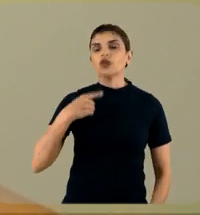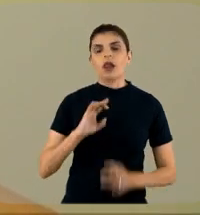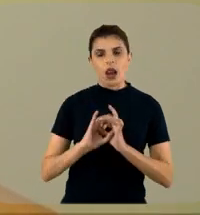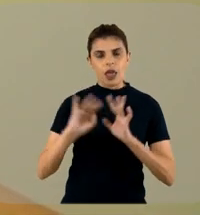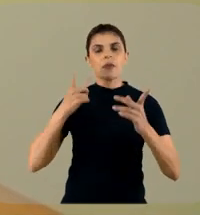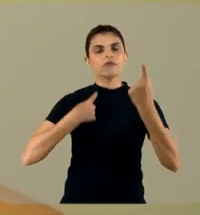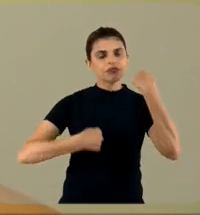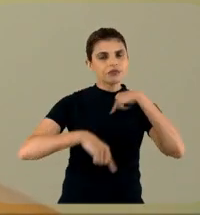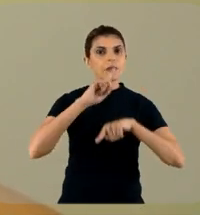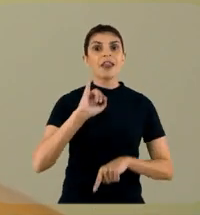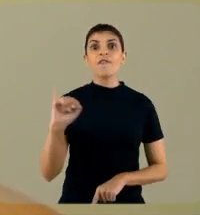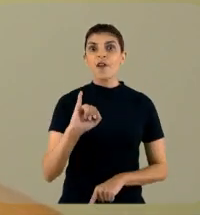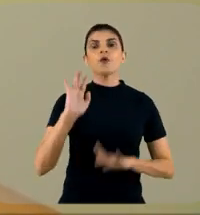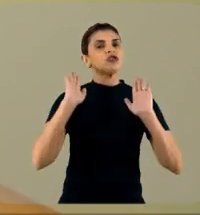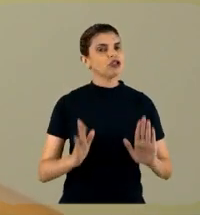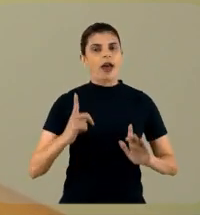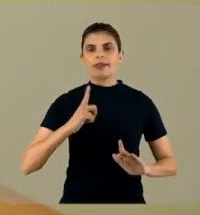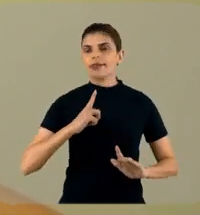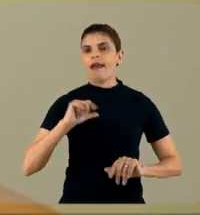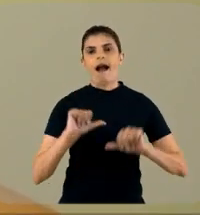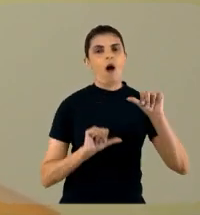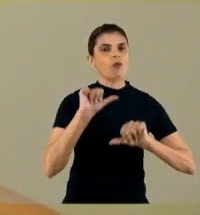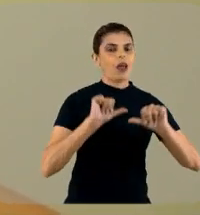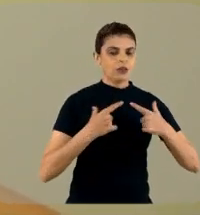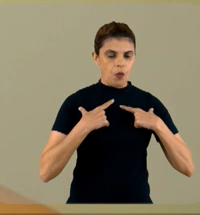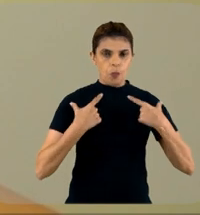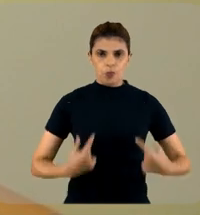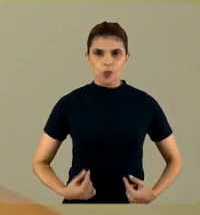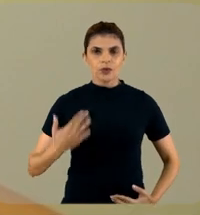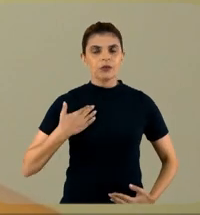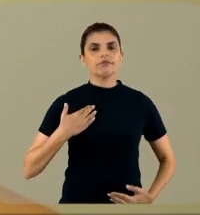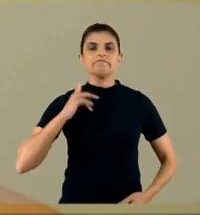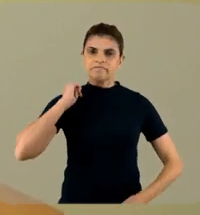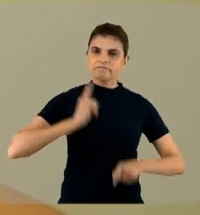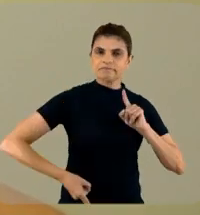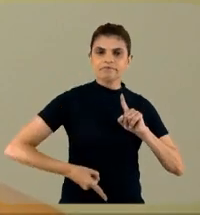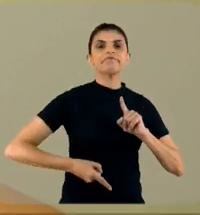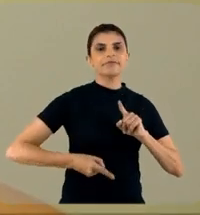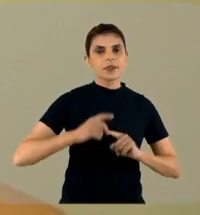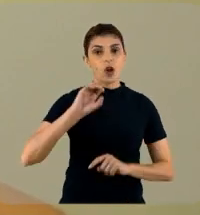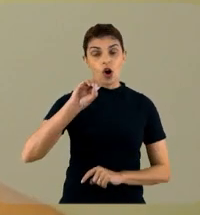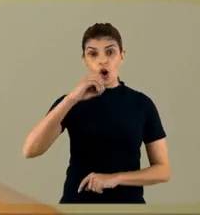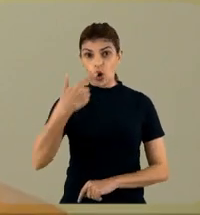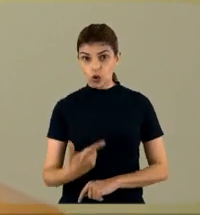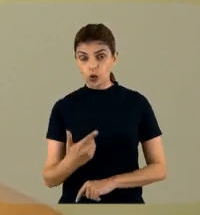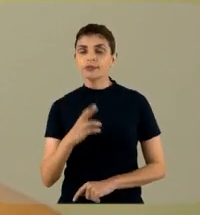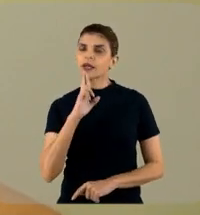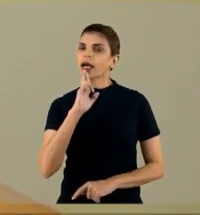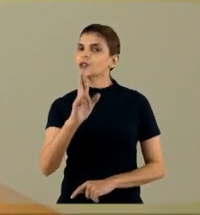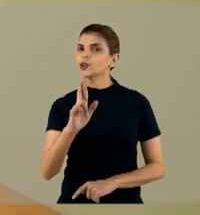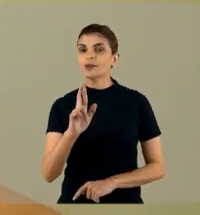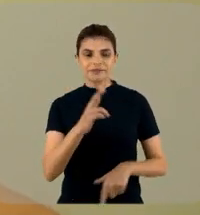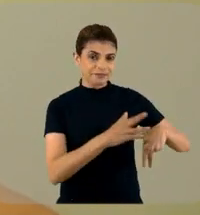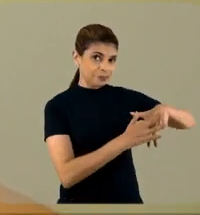liberado mas a resposta inflamatória já causou uma alteração pulmonar impedindo a troca de oxigênio então o resultado